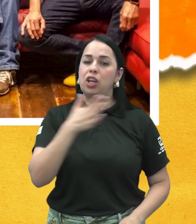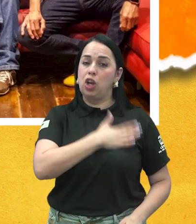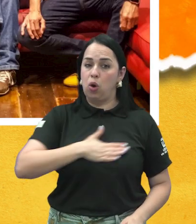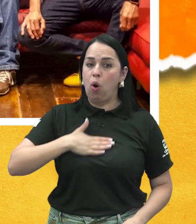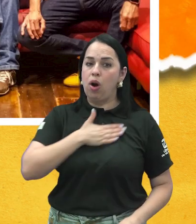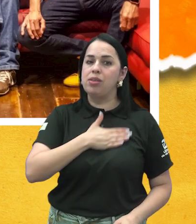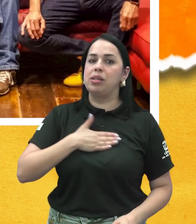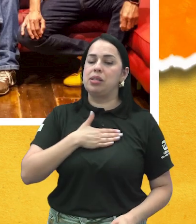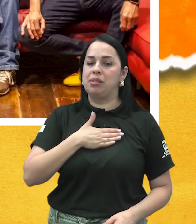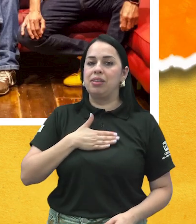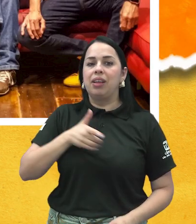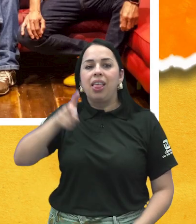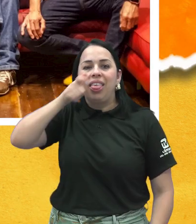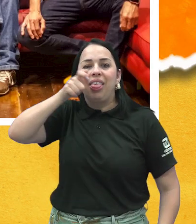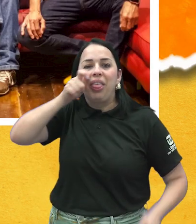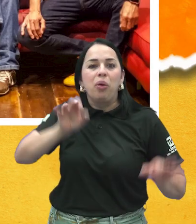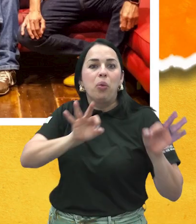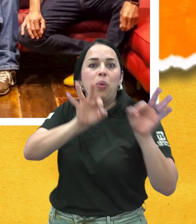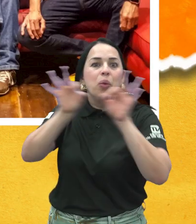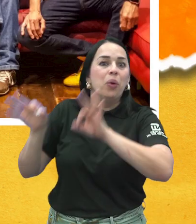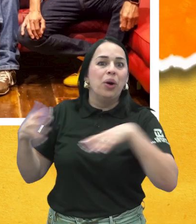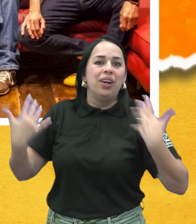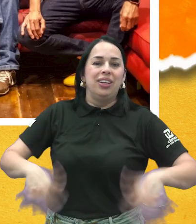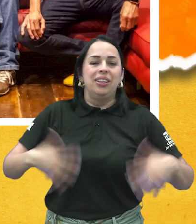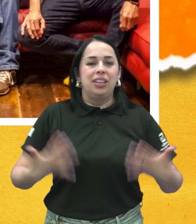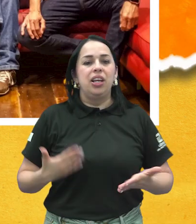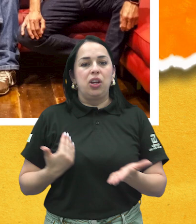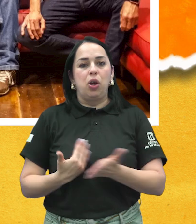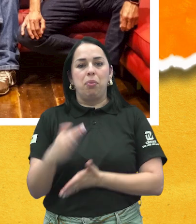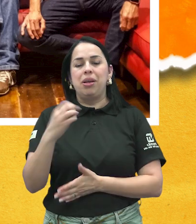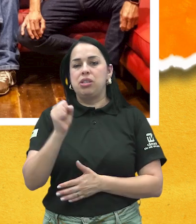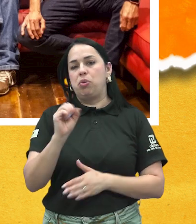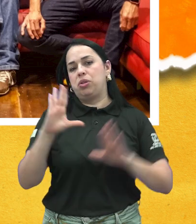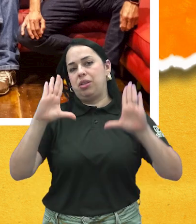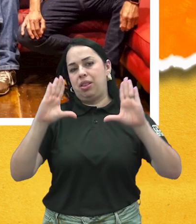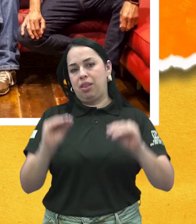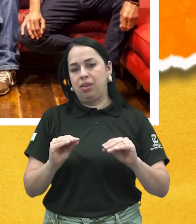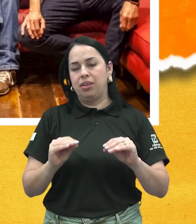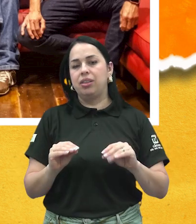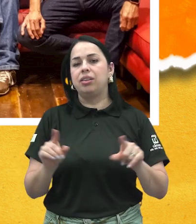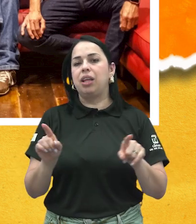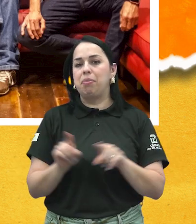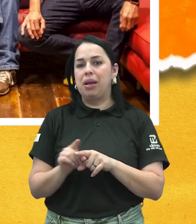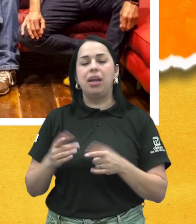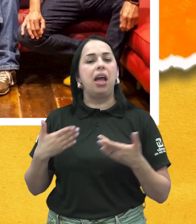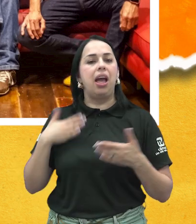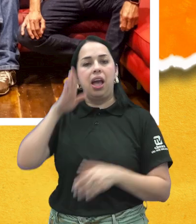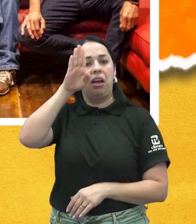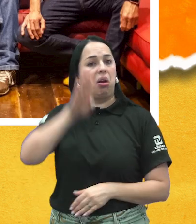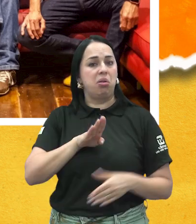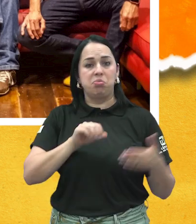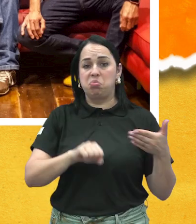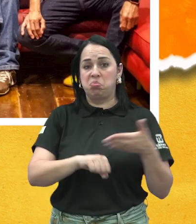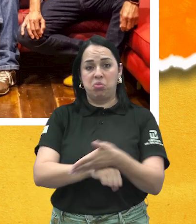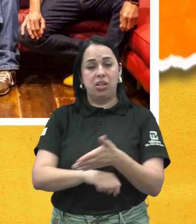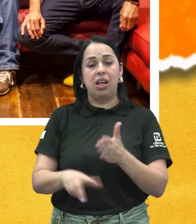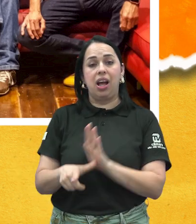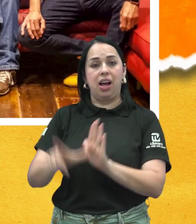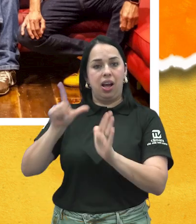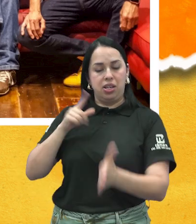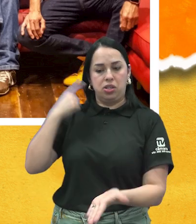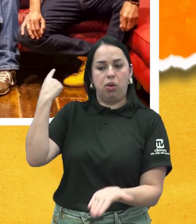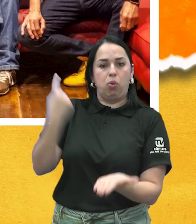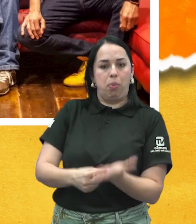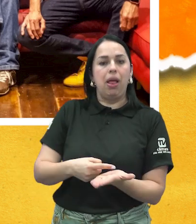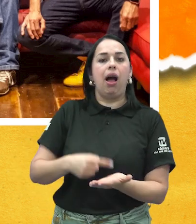certeza que para os fãs de carteirinha será um verdadeiro espetáculo. Então, pessoal, o show começa às 8 horas da noite e também não paga nada para entrar,